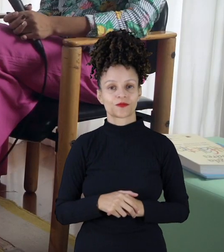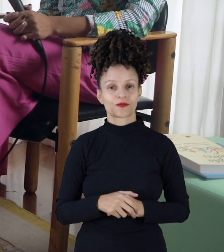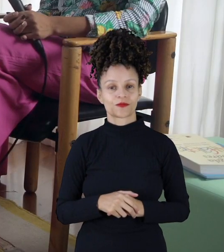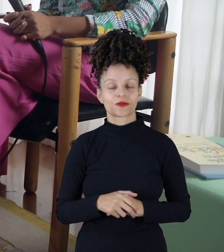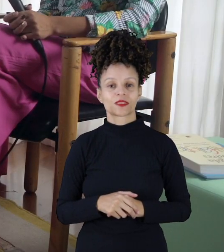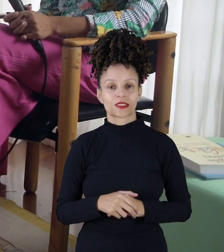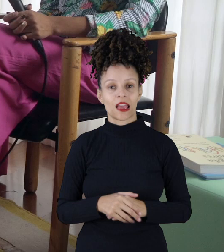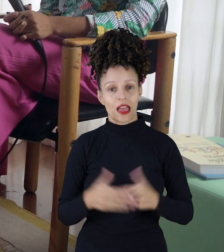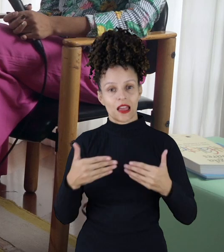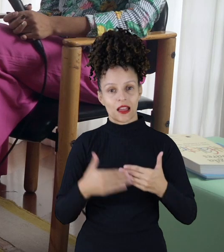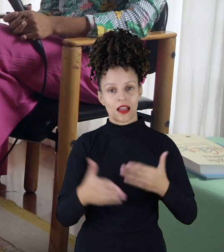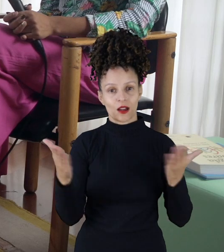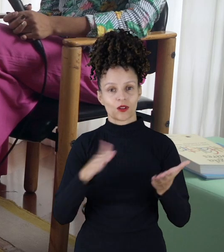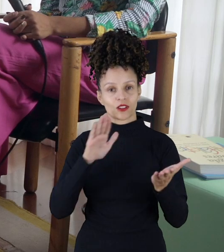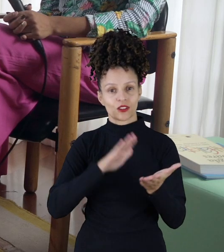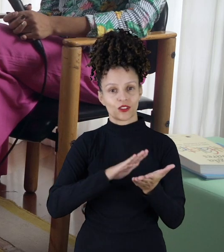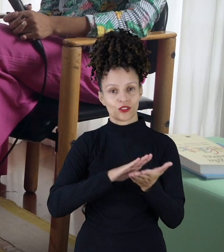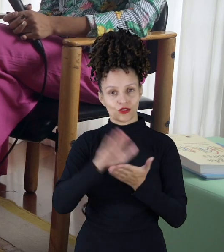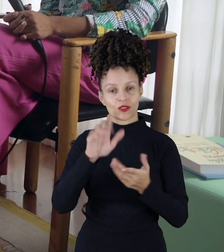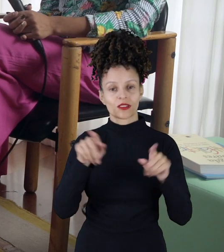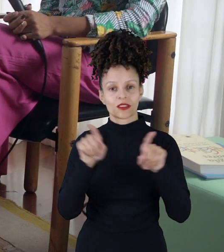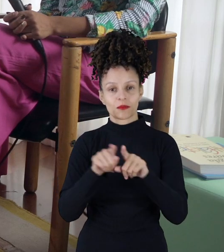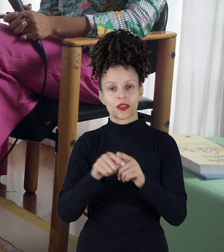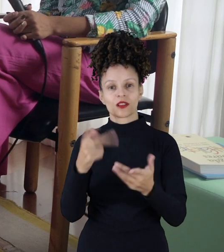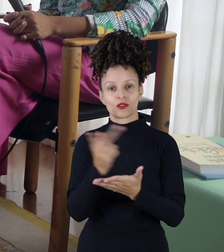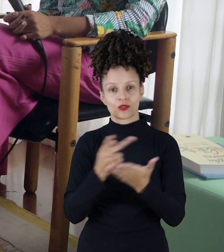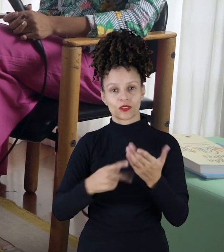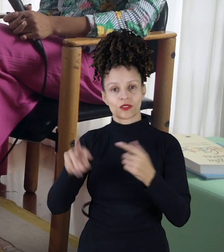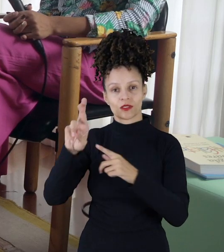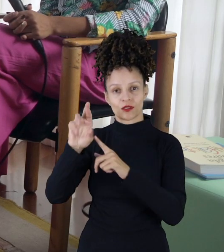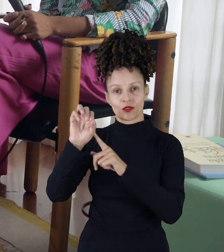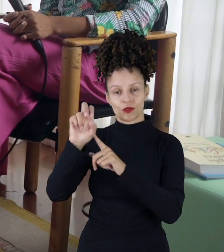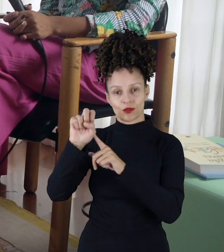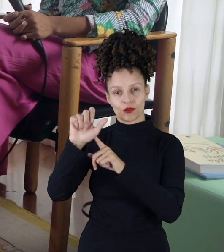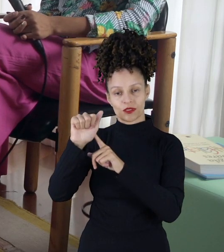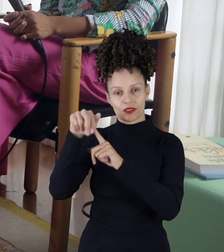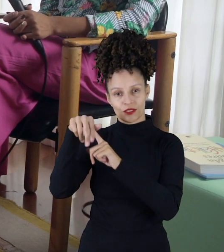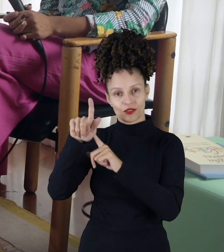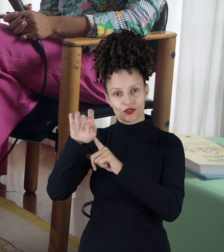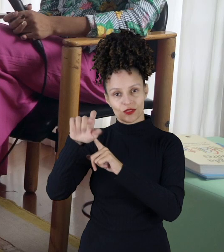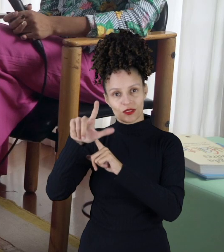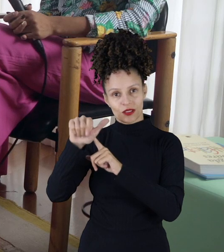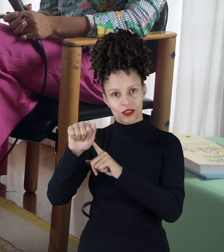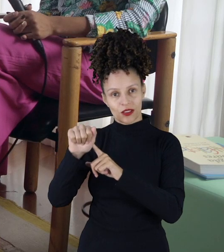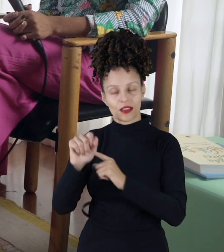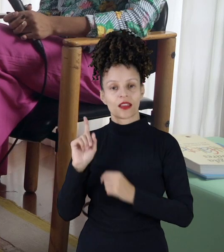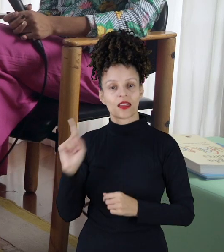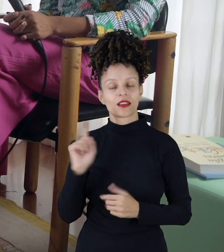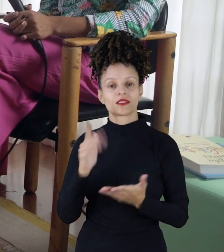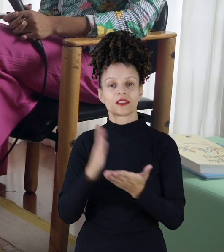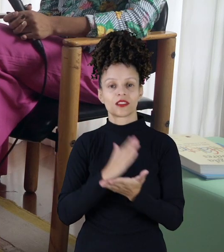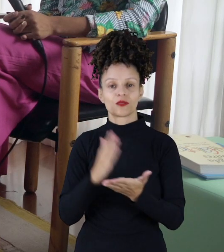Aviar Dentro do Peito, que está saindo agora pela editora Aprende Brasil, também ilustrações da Rosângela